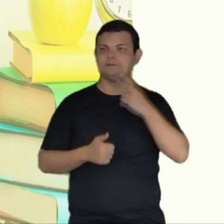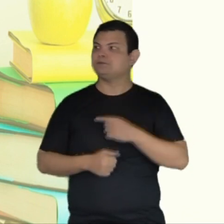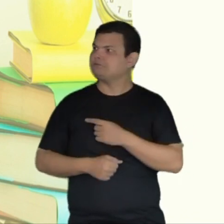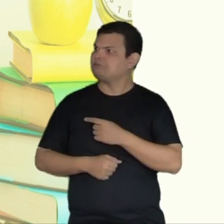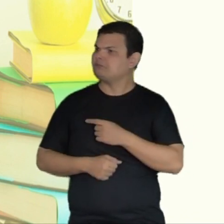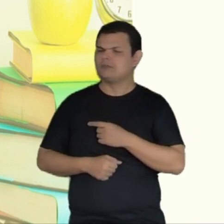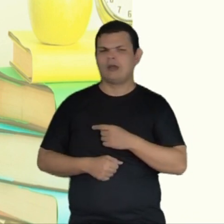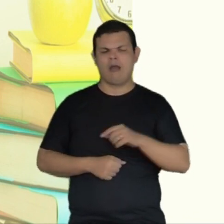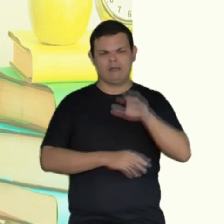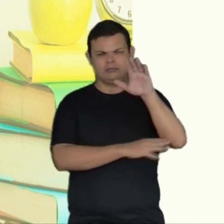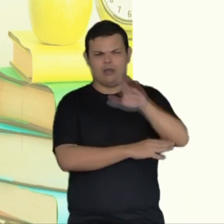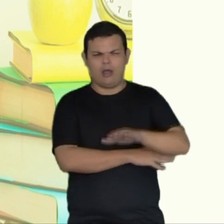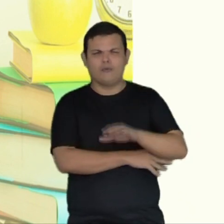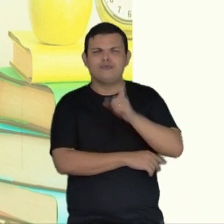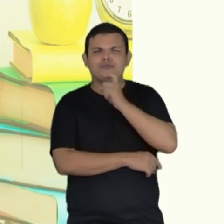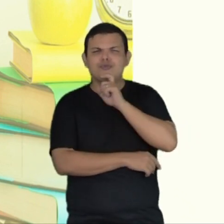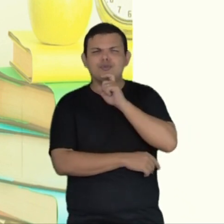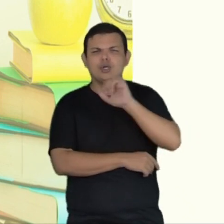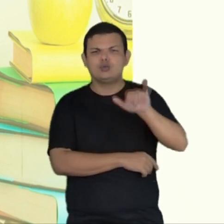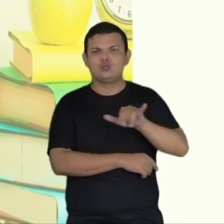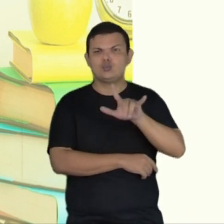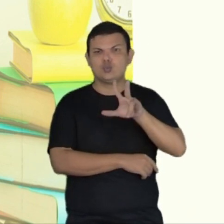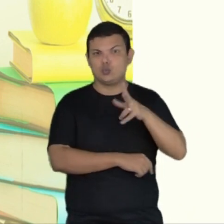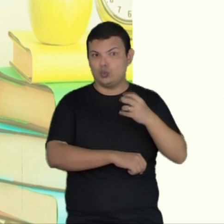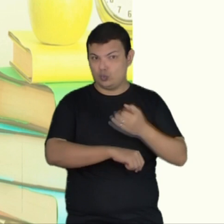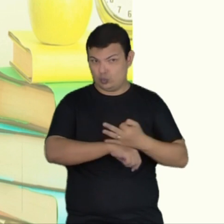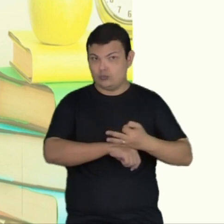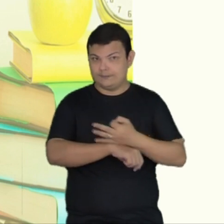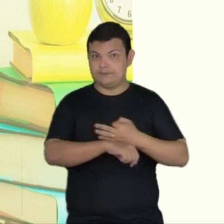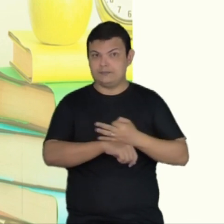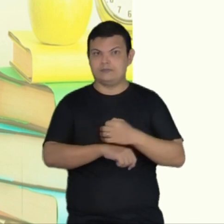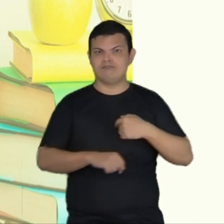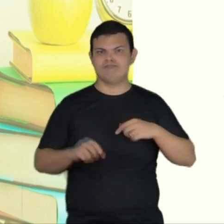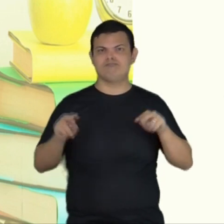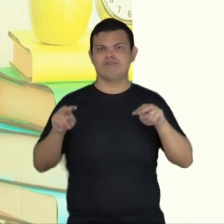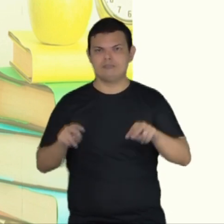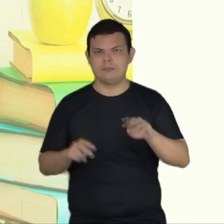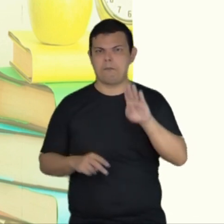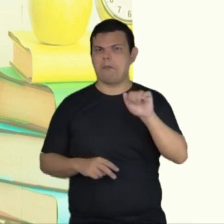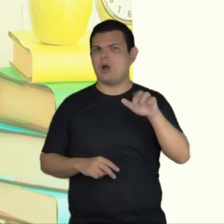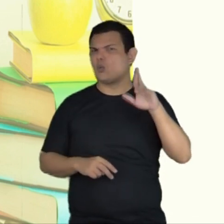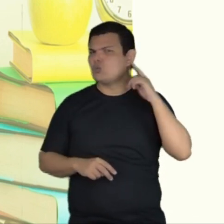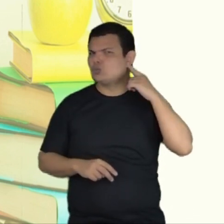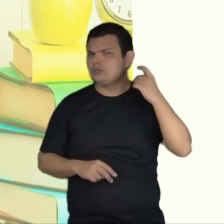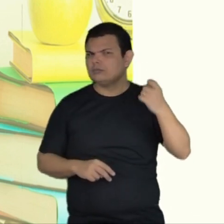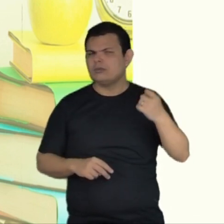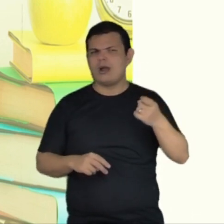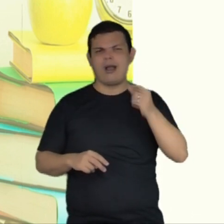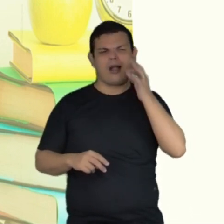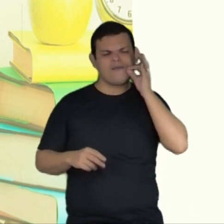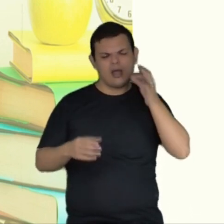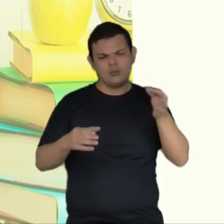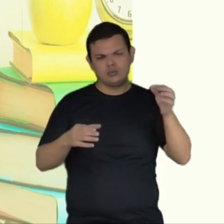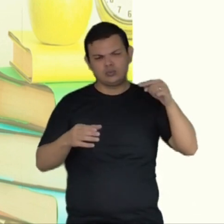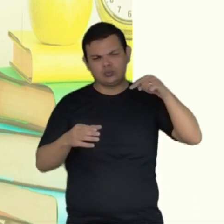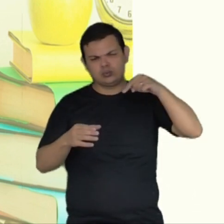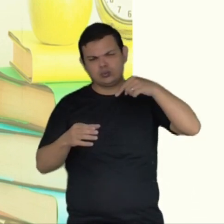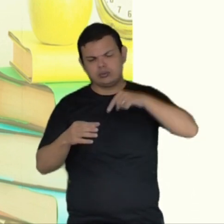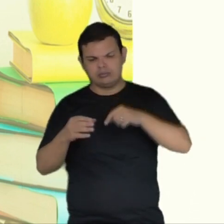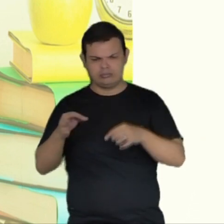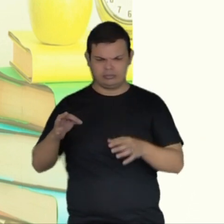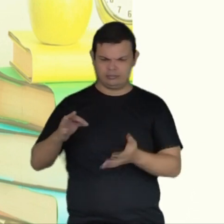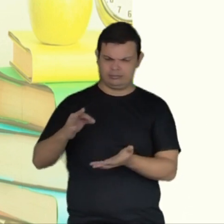Na tarde fria de julho, voa o cheiro, o barulho do café descendo quente pelo